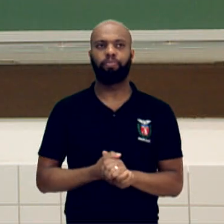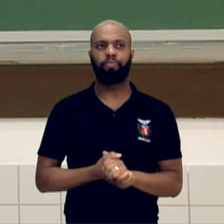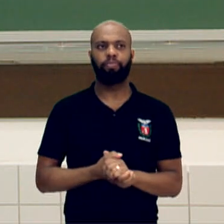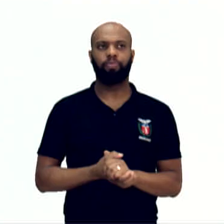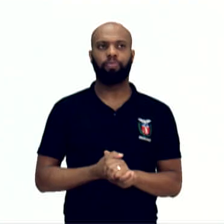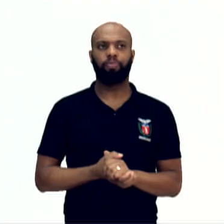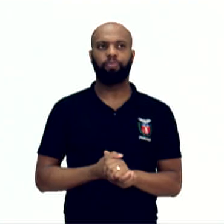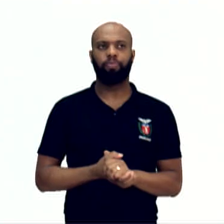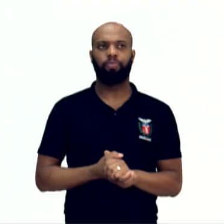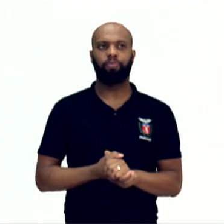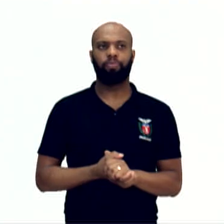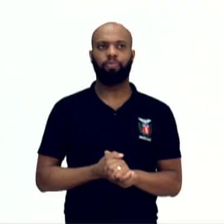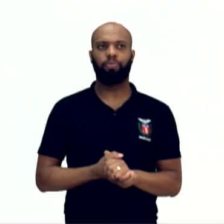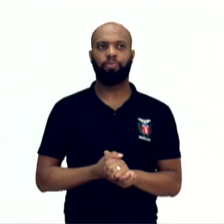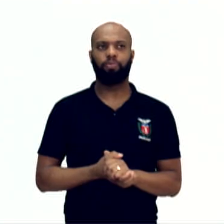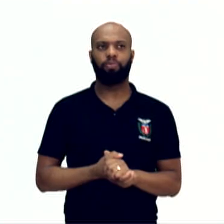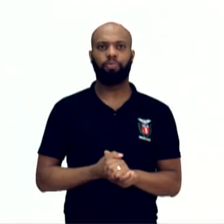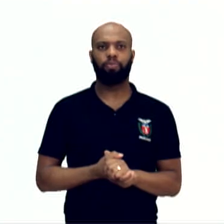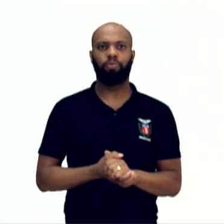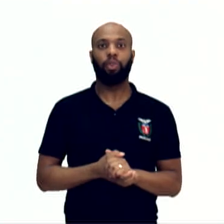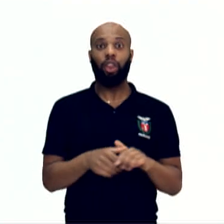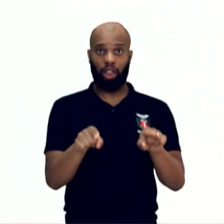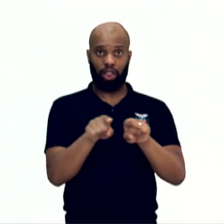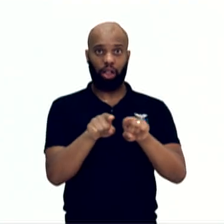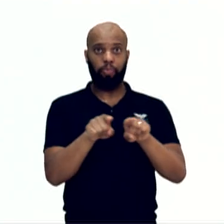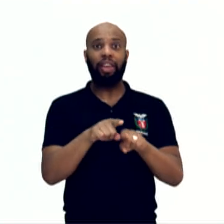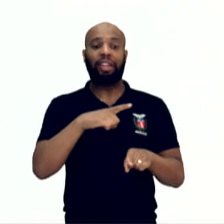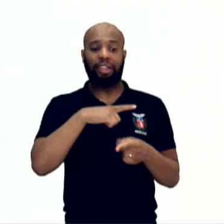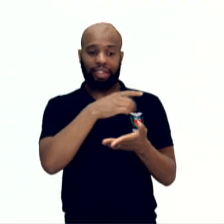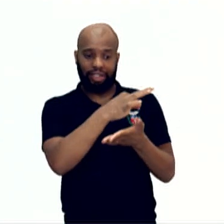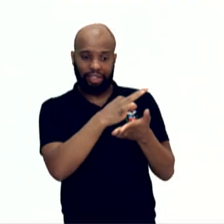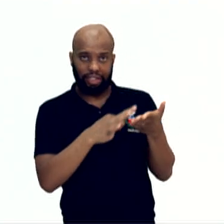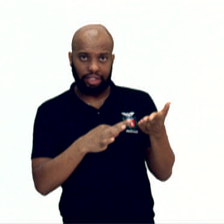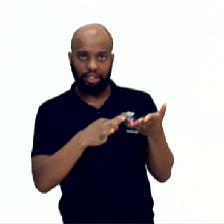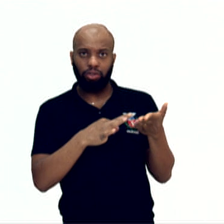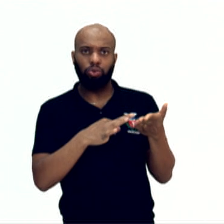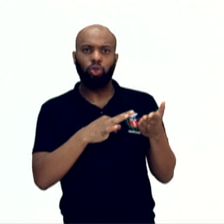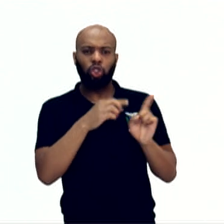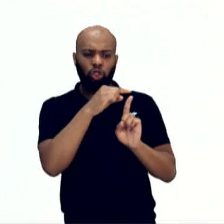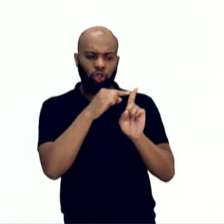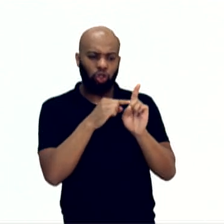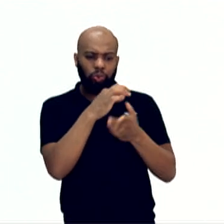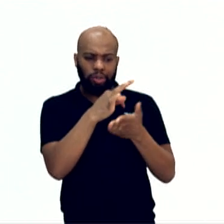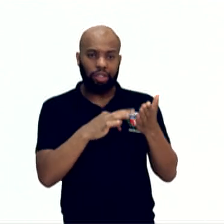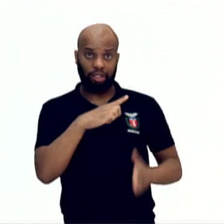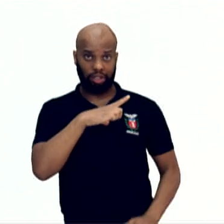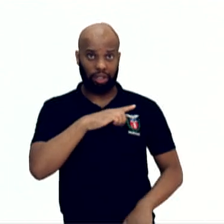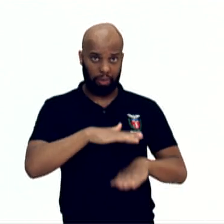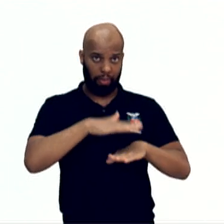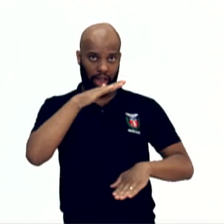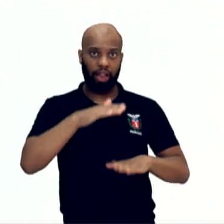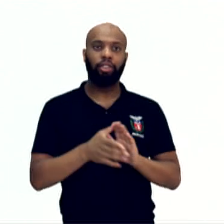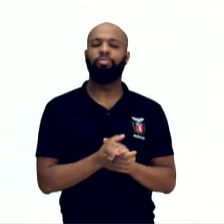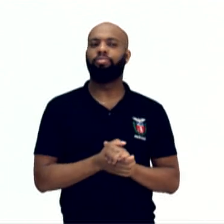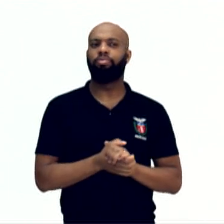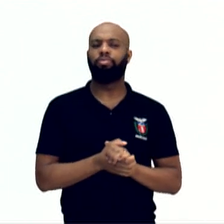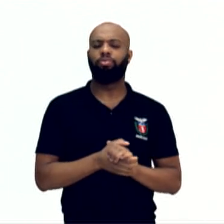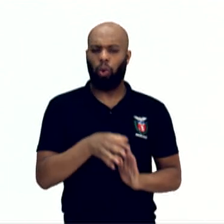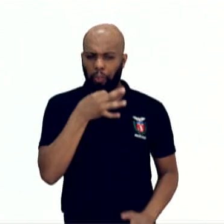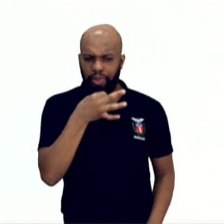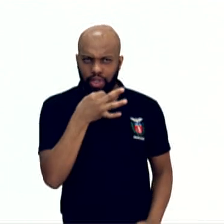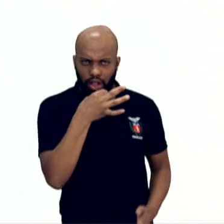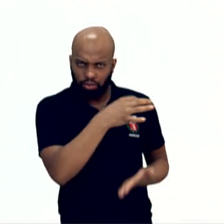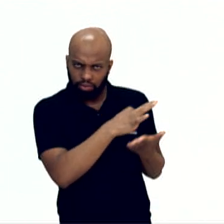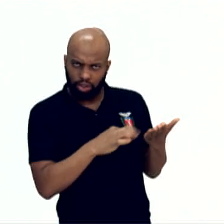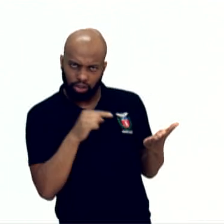Pode predominar a narração, então a texto tem um predomínio de um tipo textual. O texto, né, um artigo de opinião,